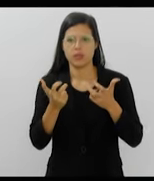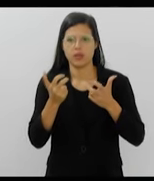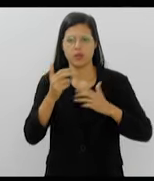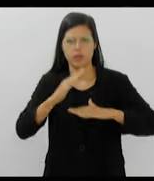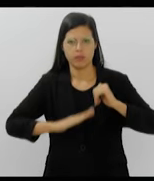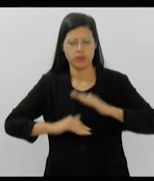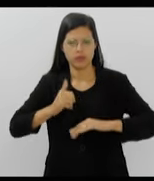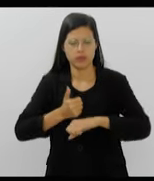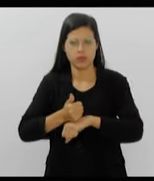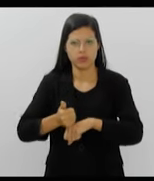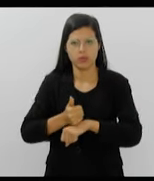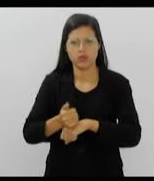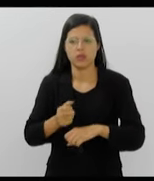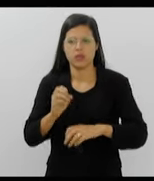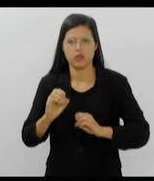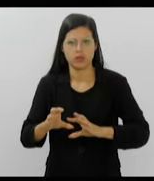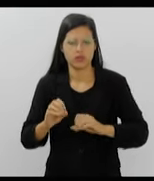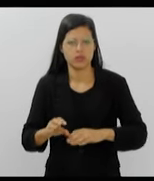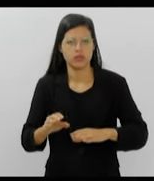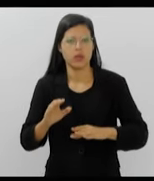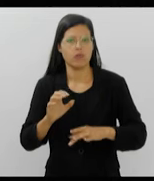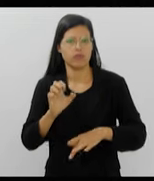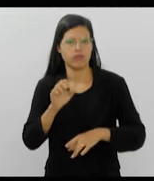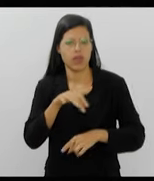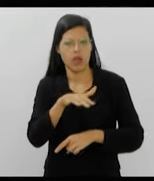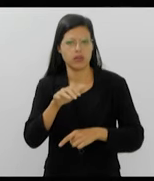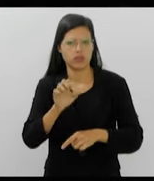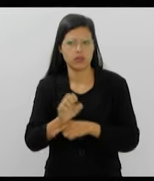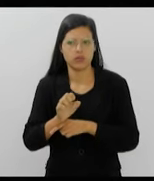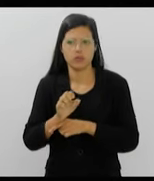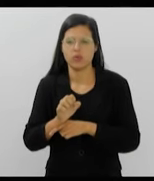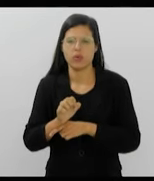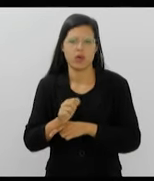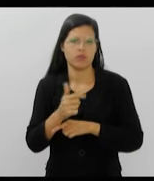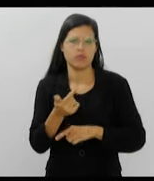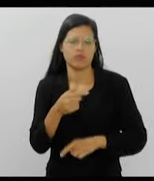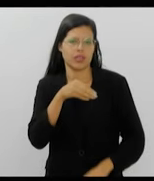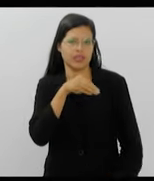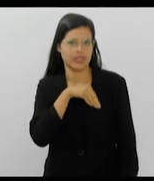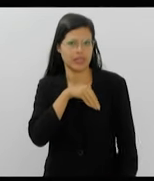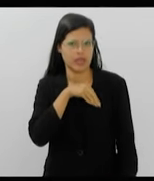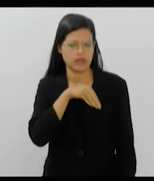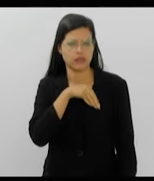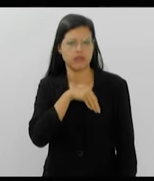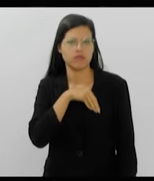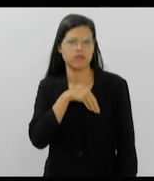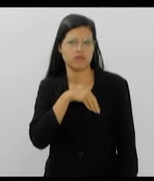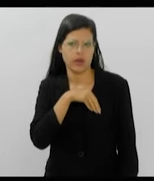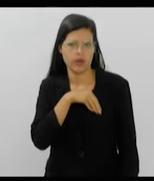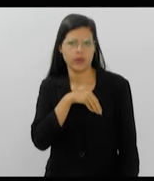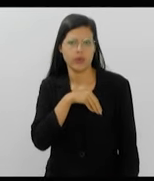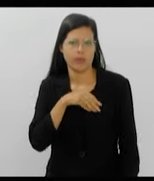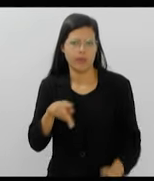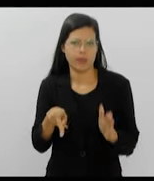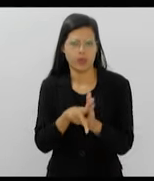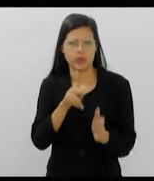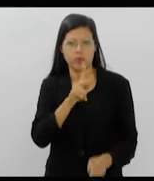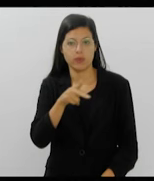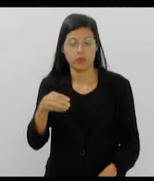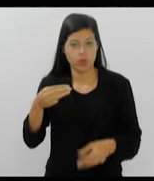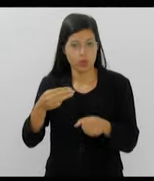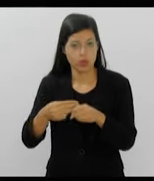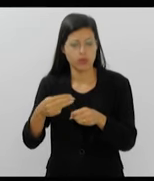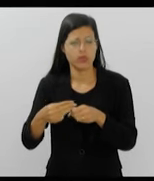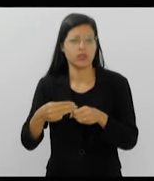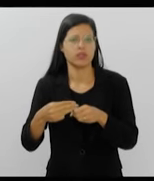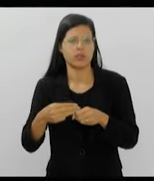educação na rede estadual que não recebem o piso nacional do magistério, enquanto do município recebem